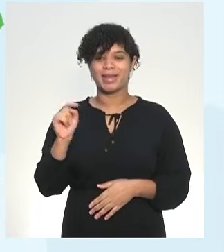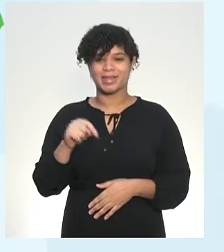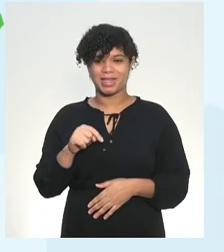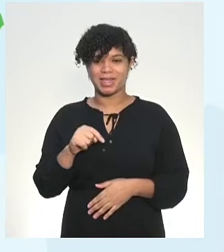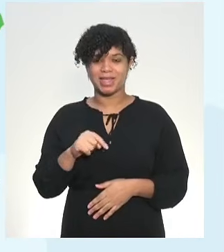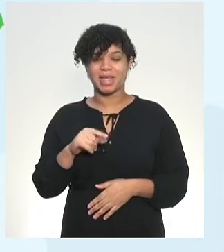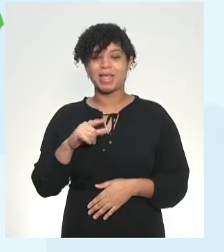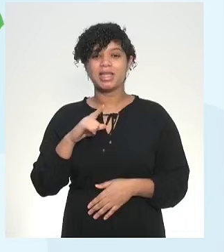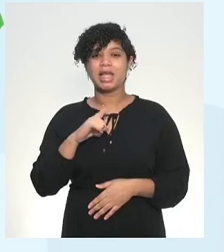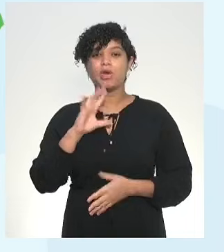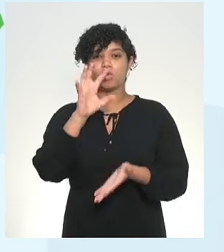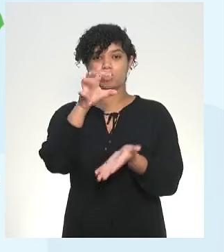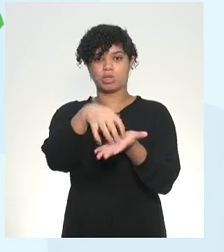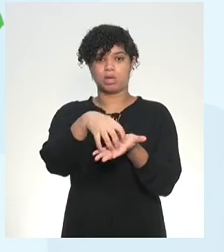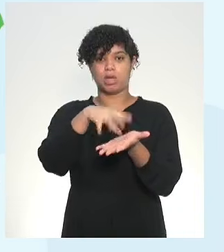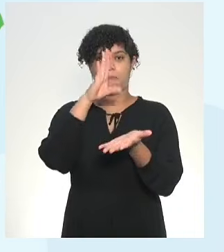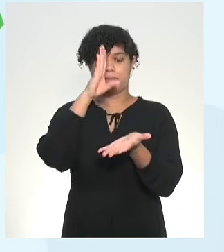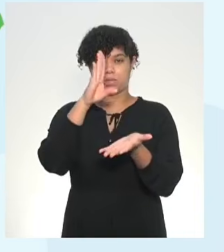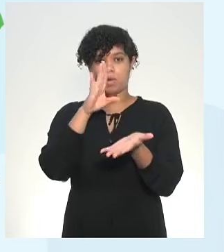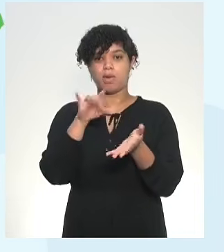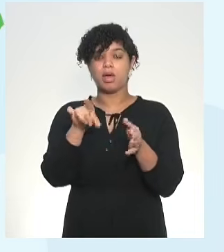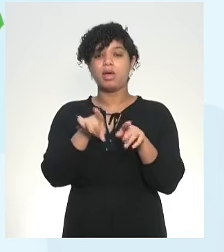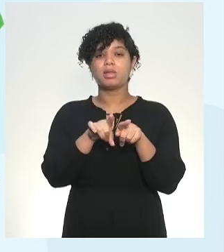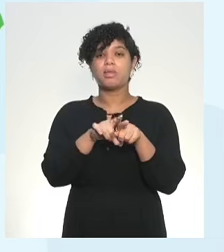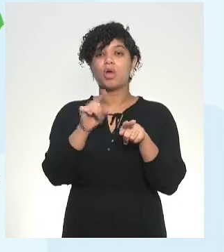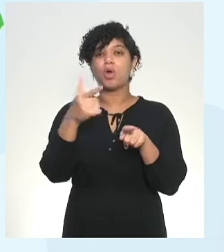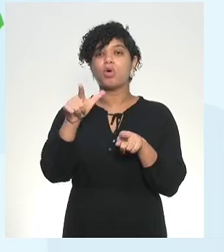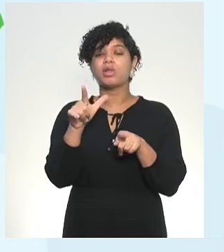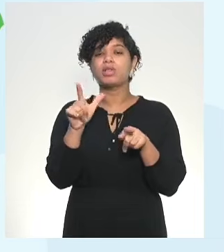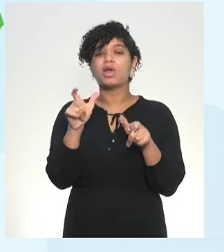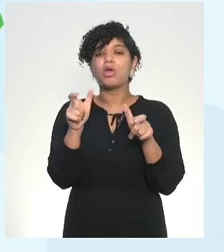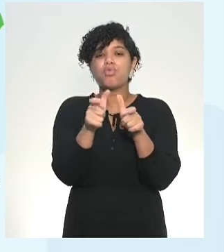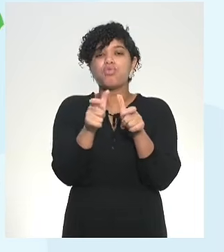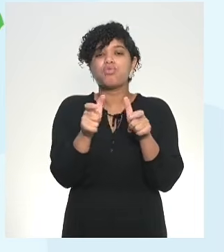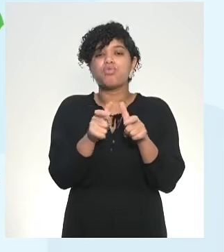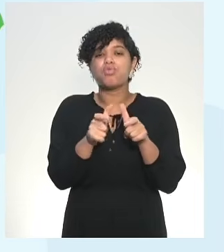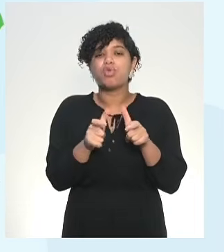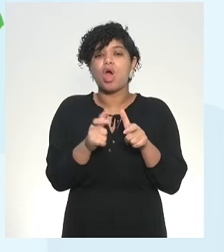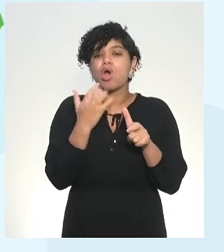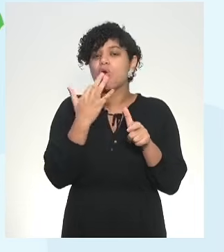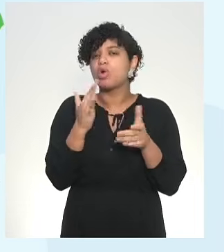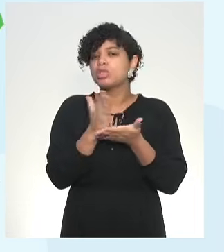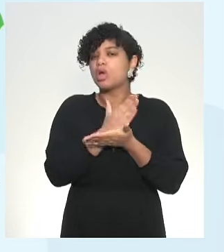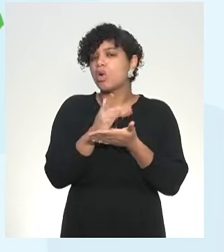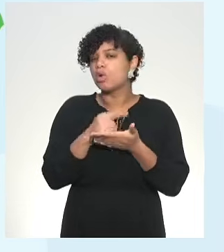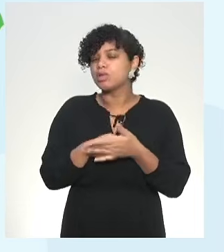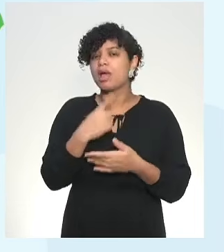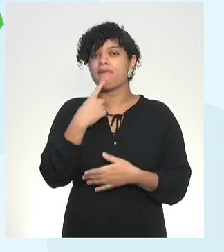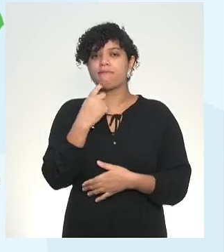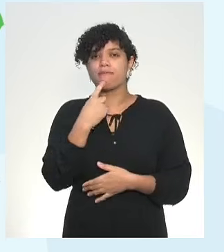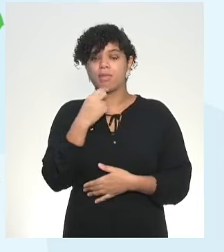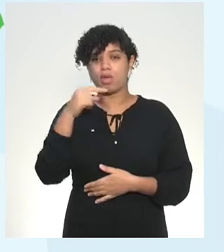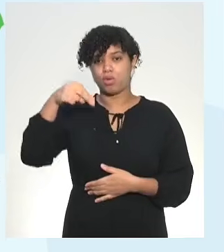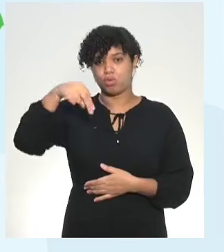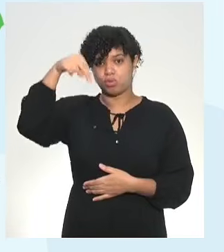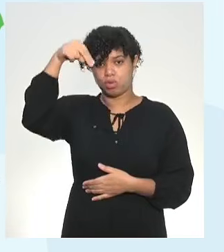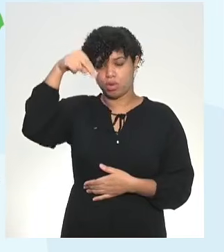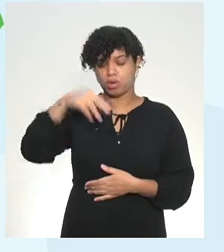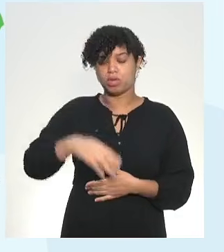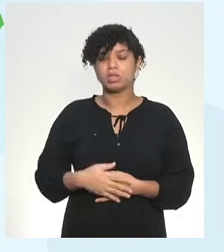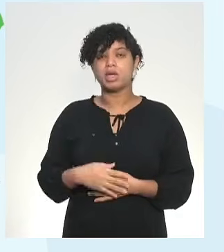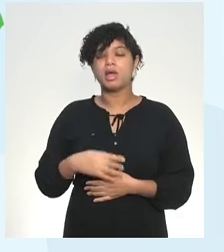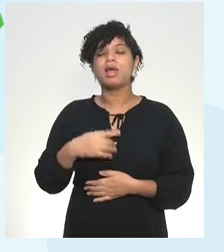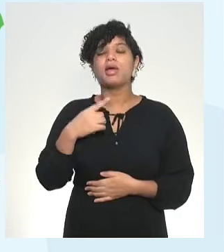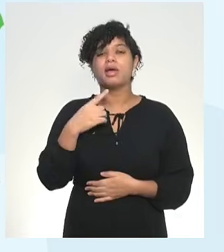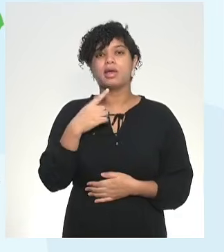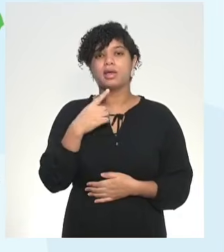São Paulo ao centro, e aí nós temos as sub-regiões, né? Em vermelho está a sub-região norte, em verde está a sub-região